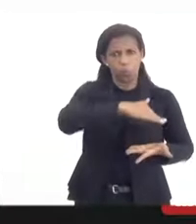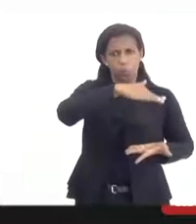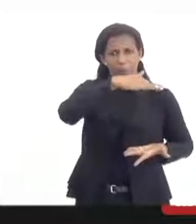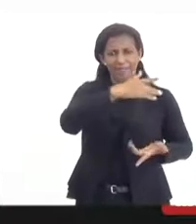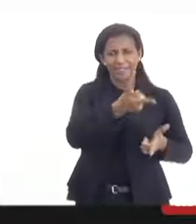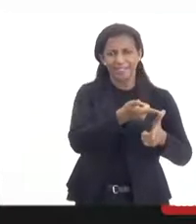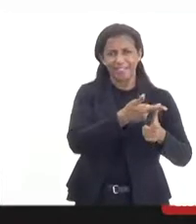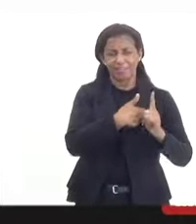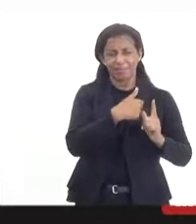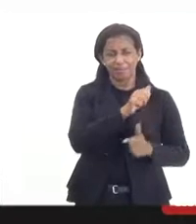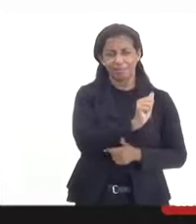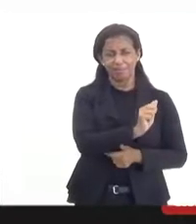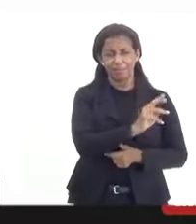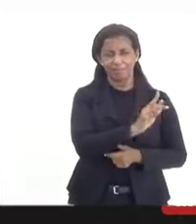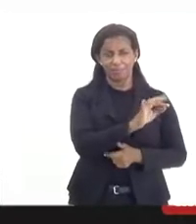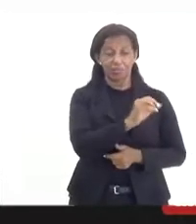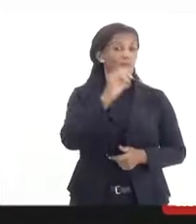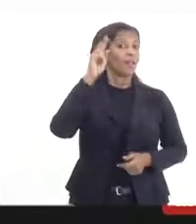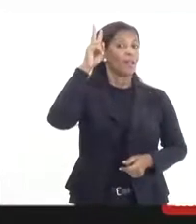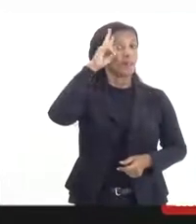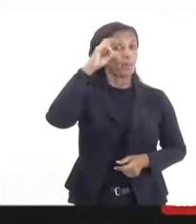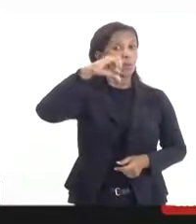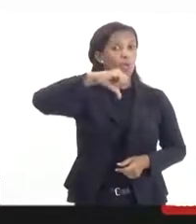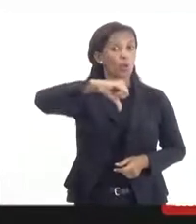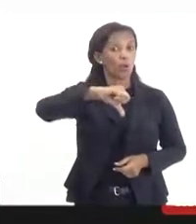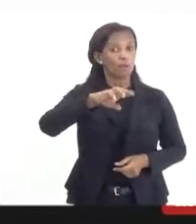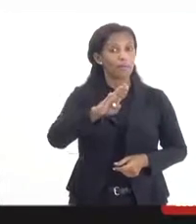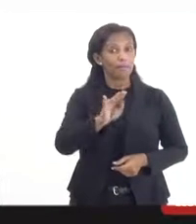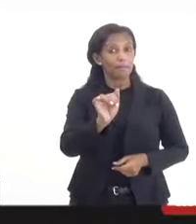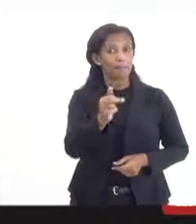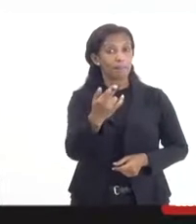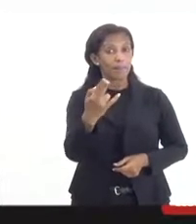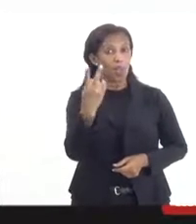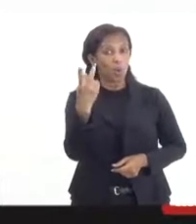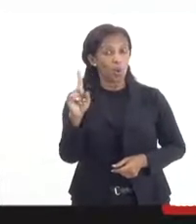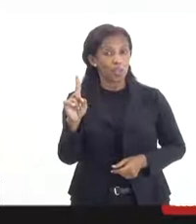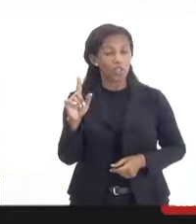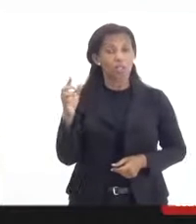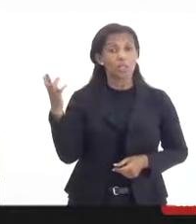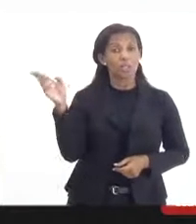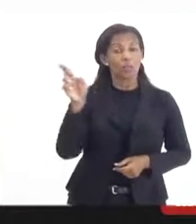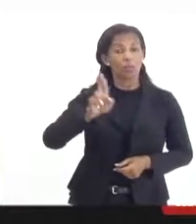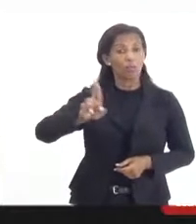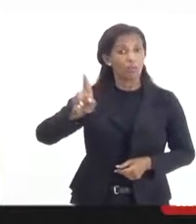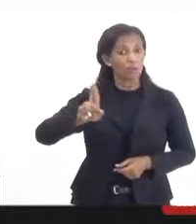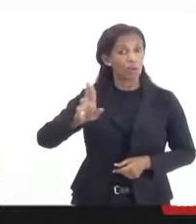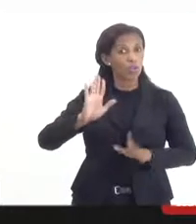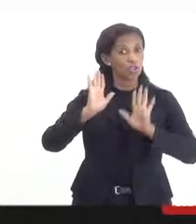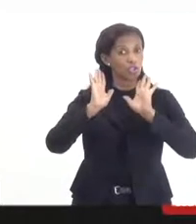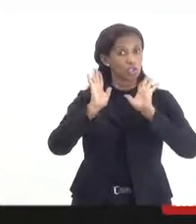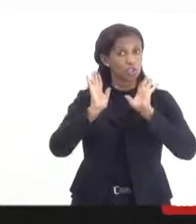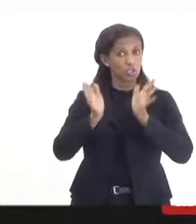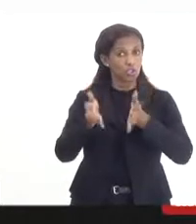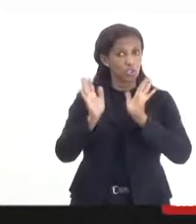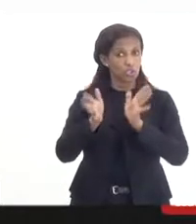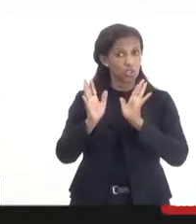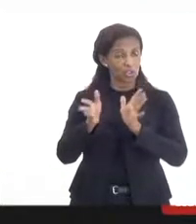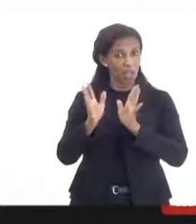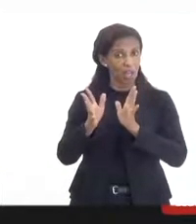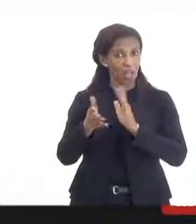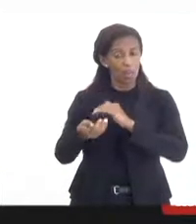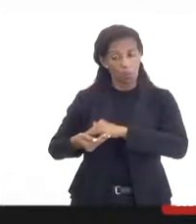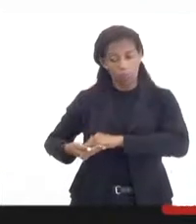ativa. Lembrando que 9 bilhões de reais são valores já considerados os